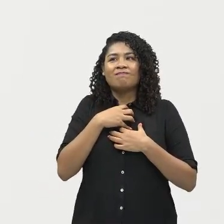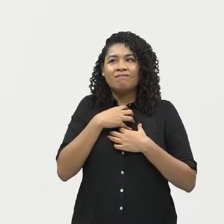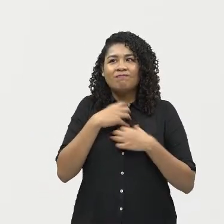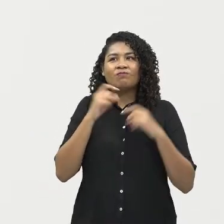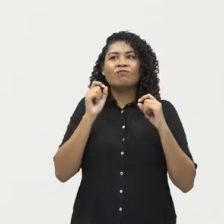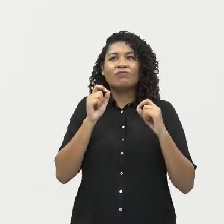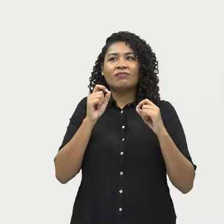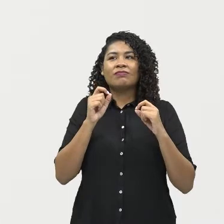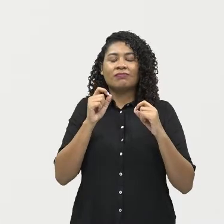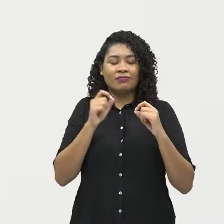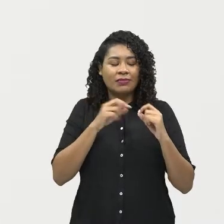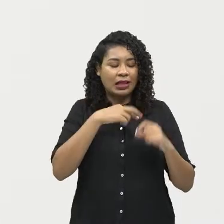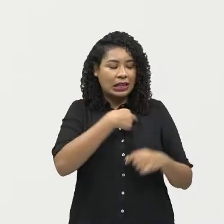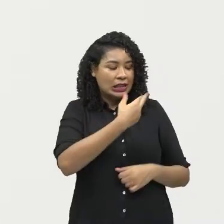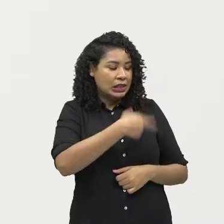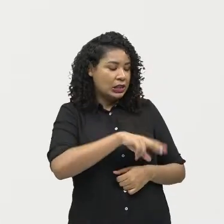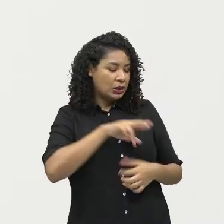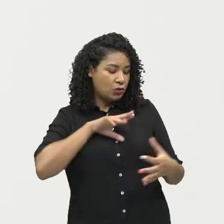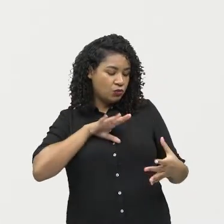a religião.